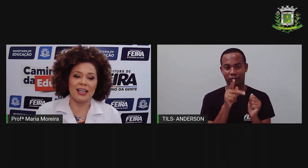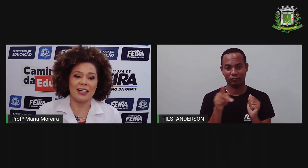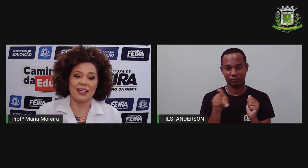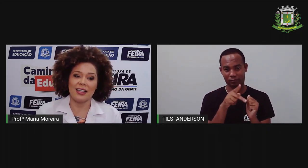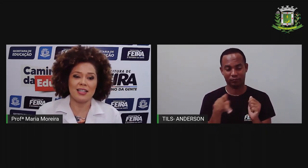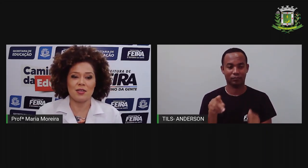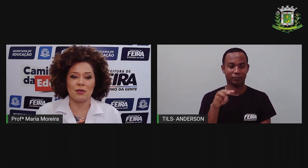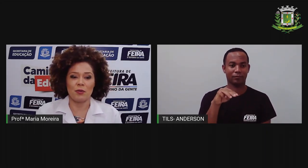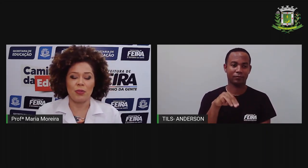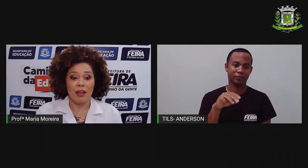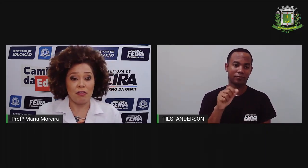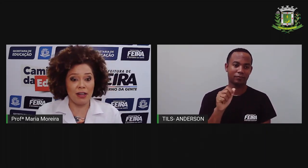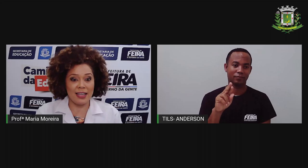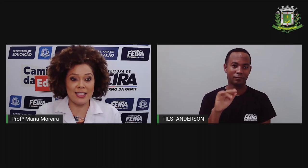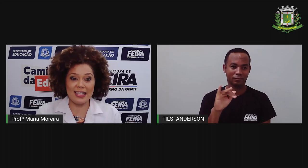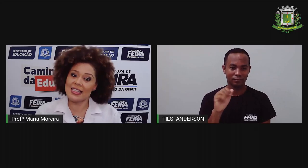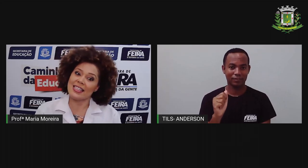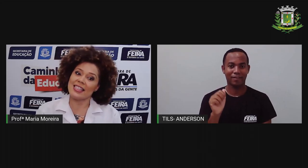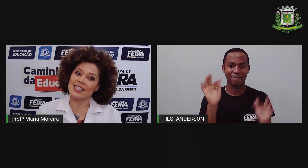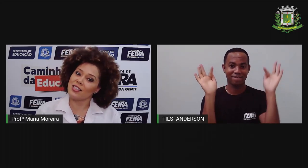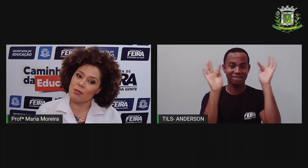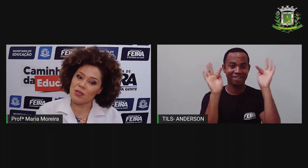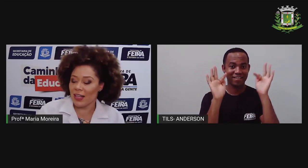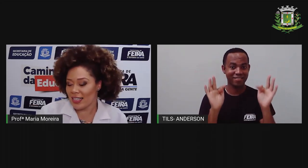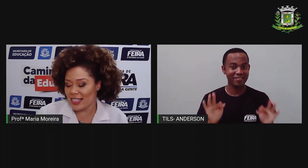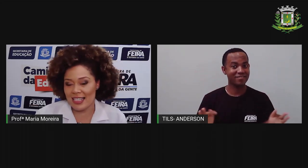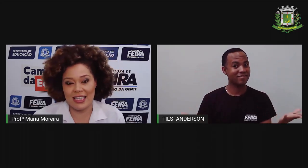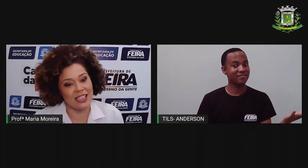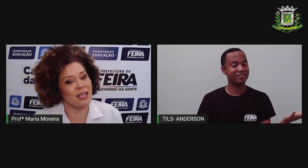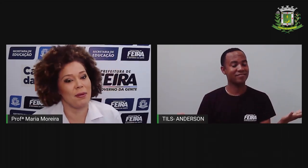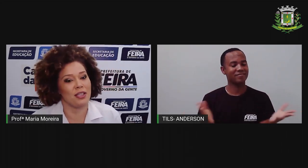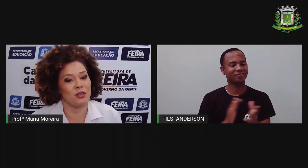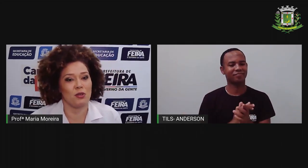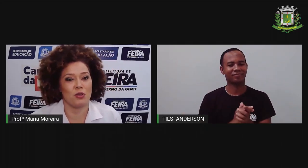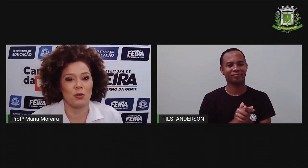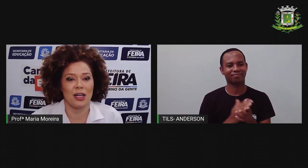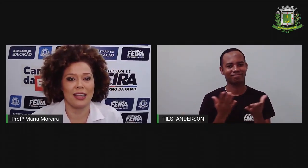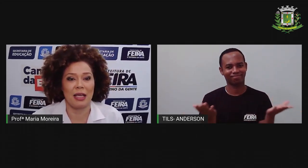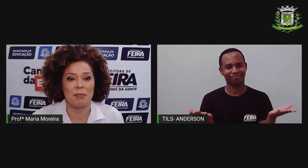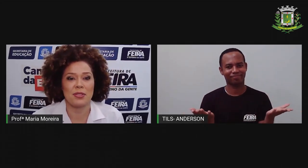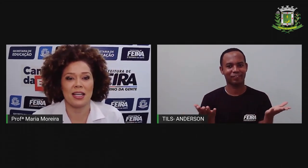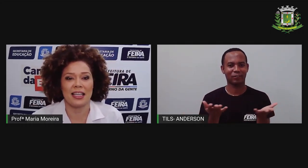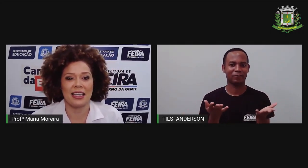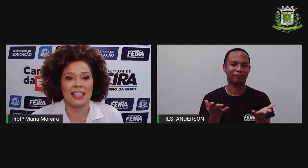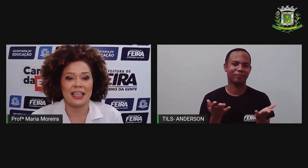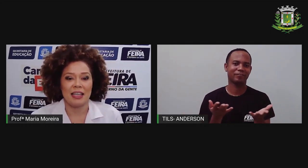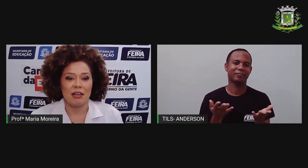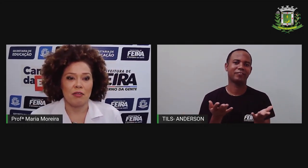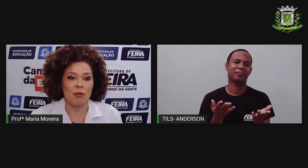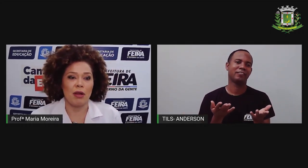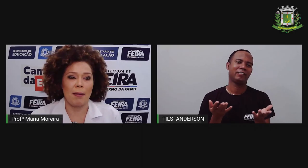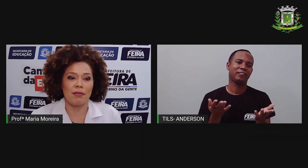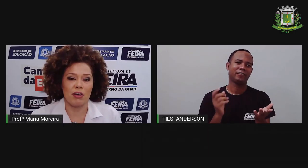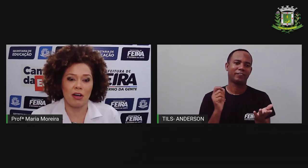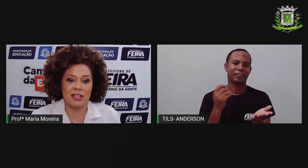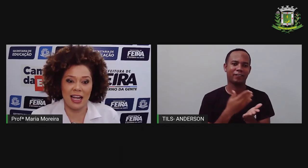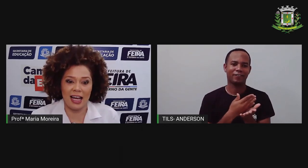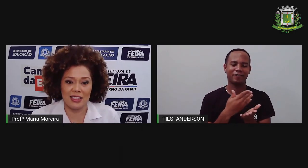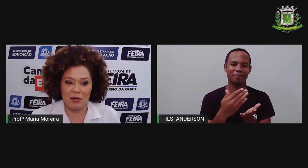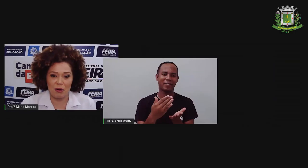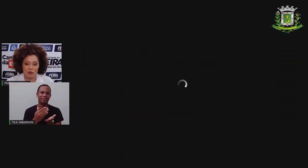Maria e Anderson. Felizes? Estamos felizes, apesar de todos os contratempos aqui. Vamos lá, para